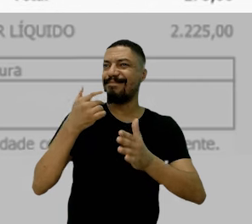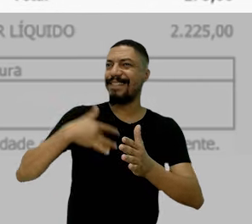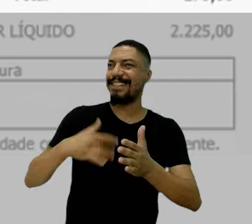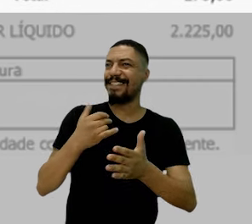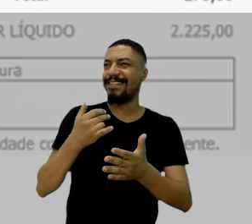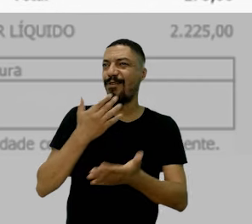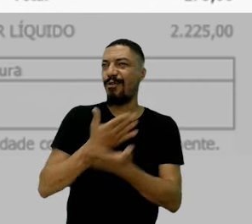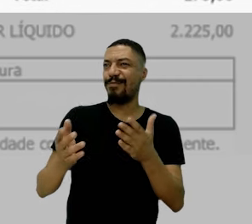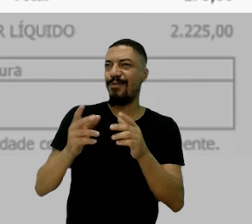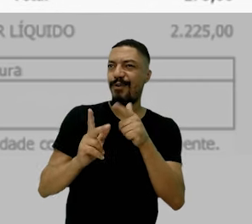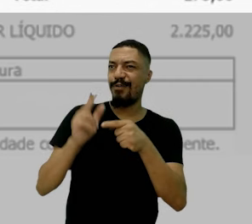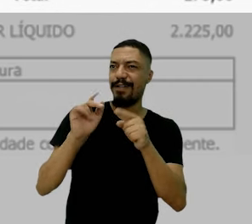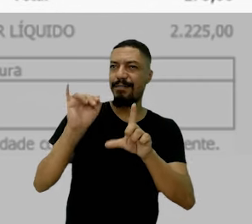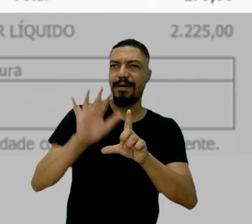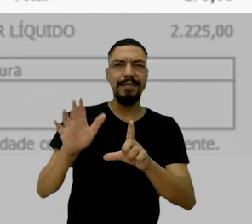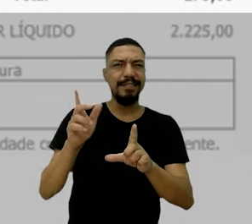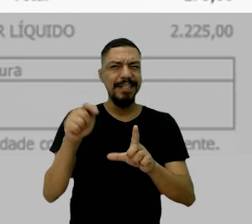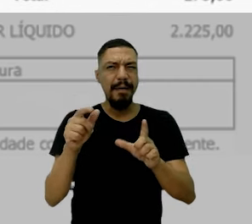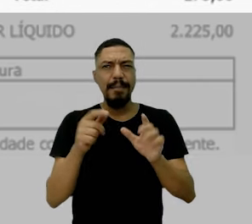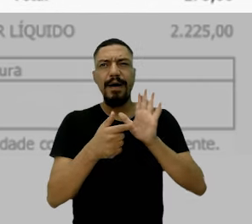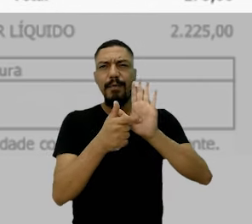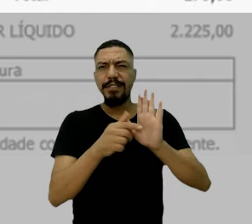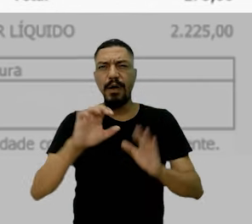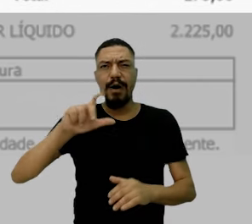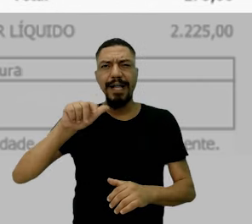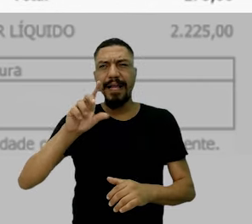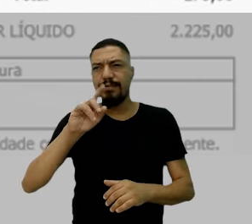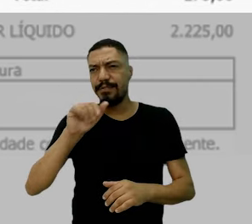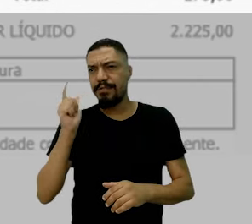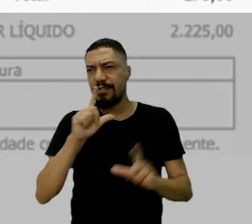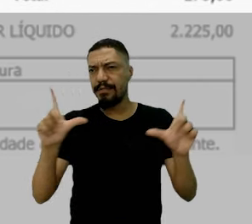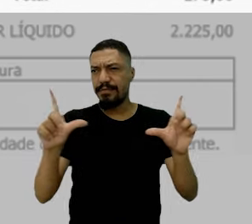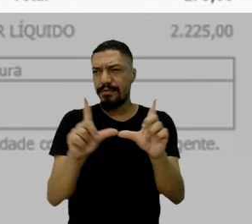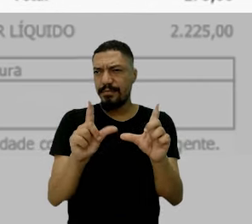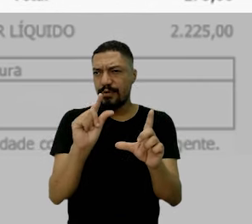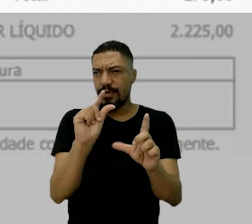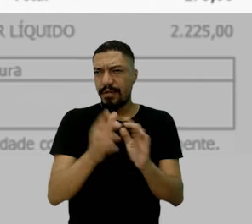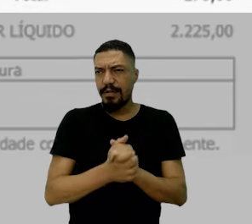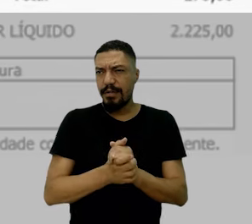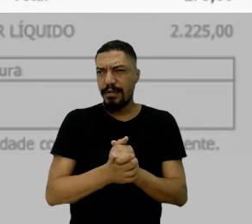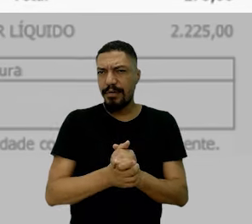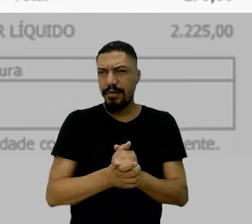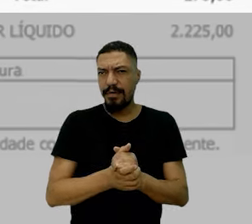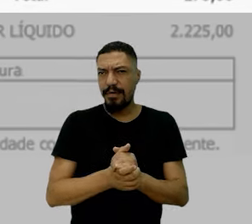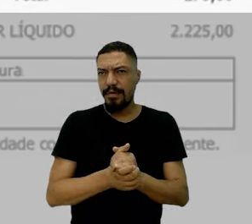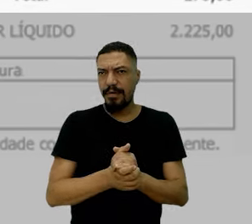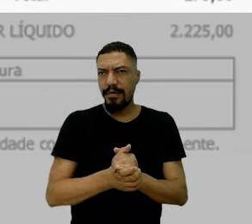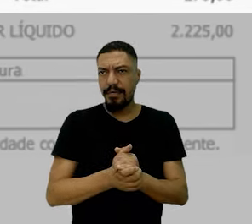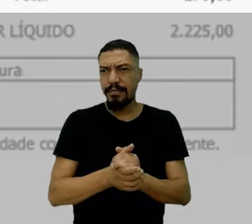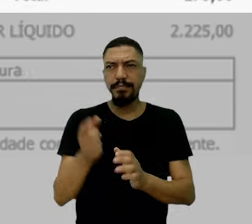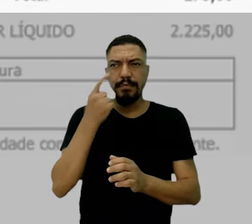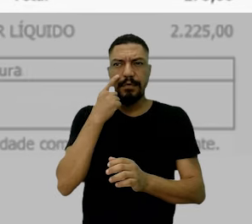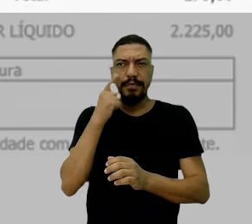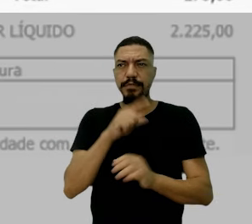que foi ali que cortou, né, a parte dos impostos. Será que dá, Cláudio? Você consegue diminuir um pouquinho aí a tela, mesmo que fique fora